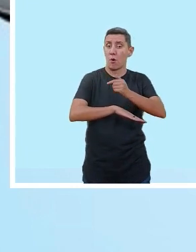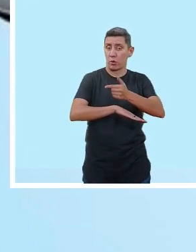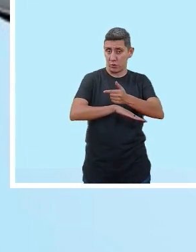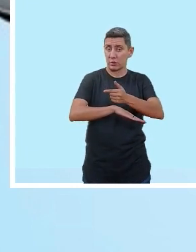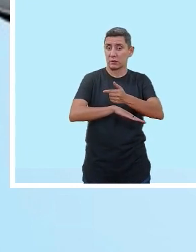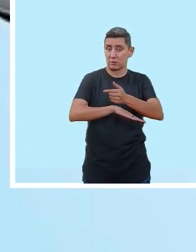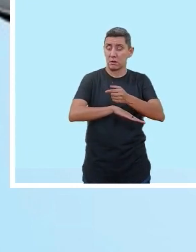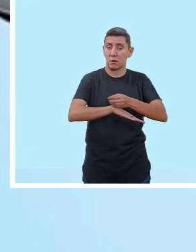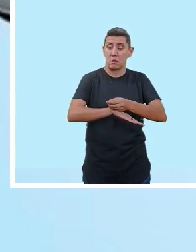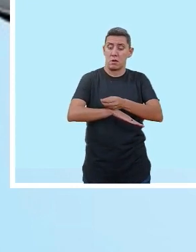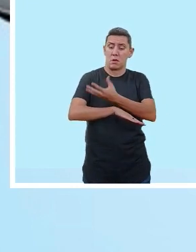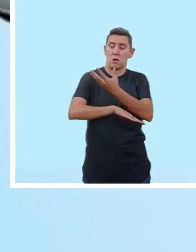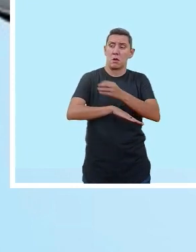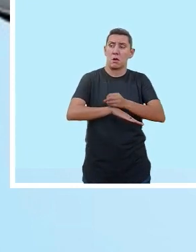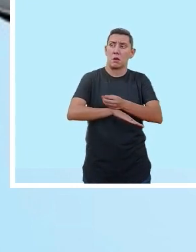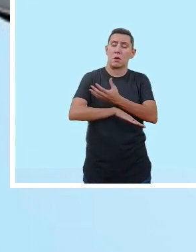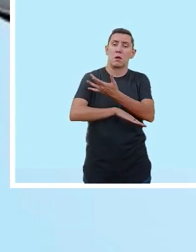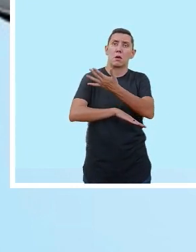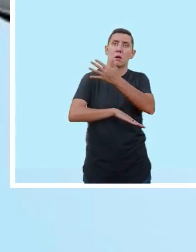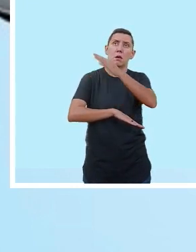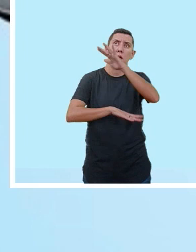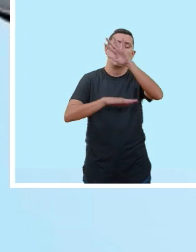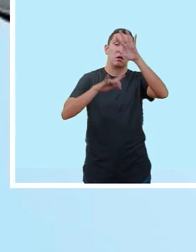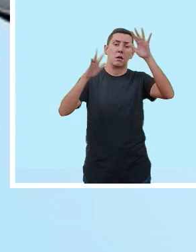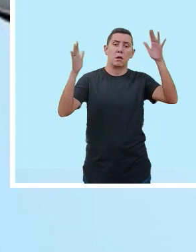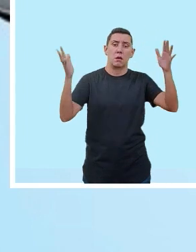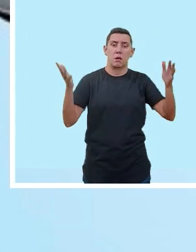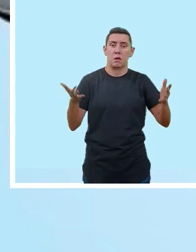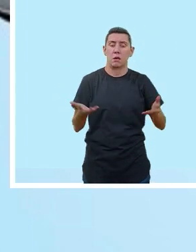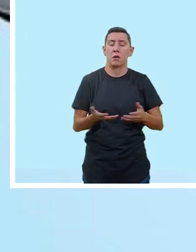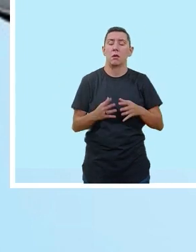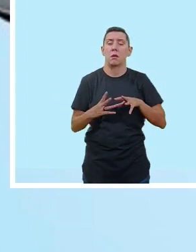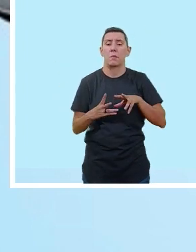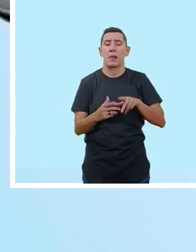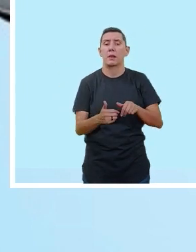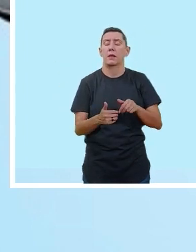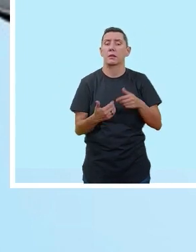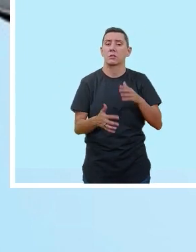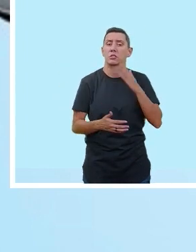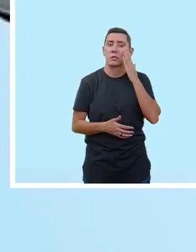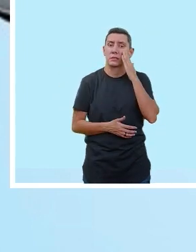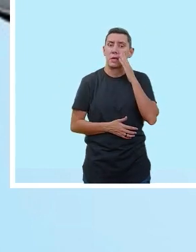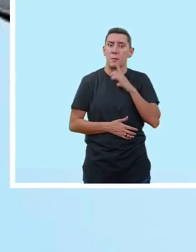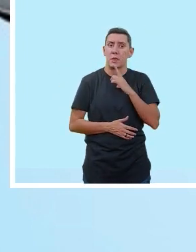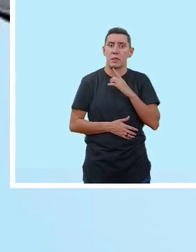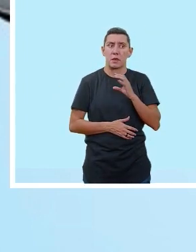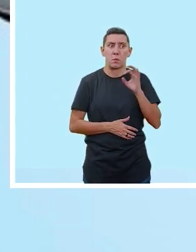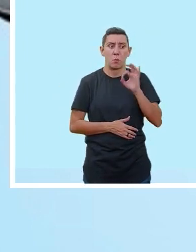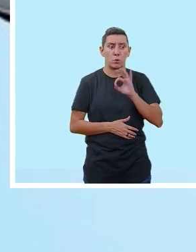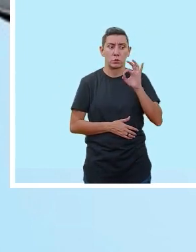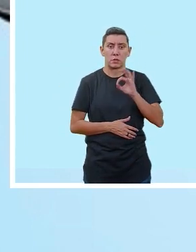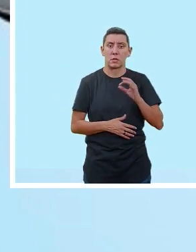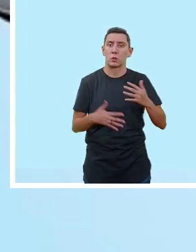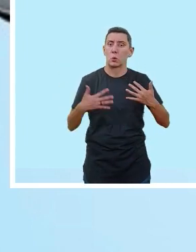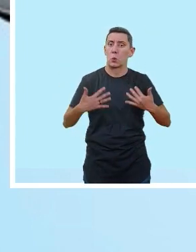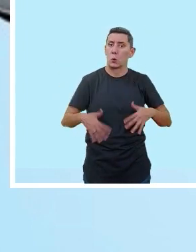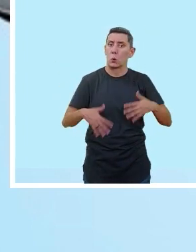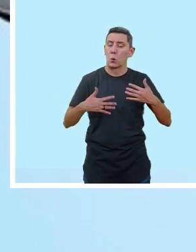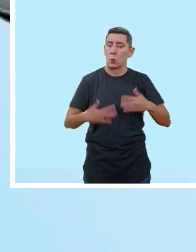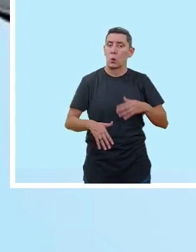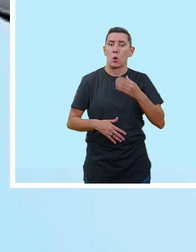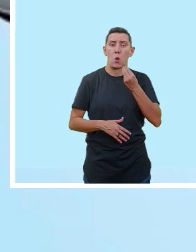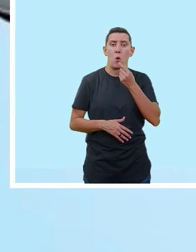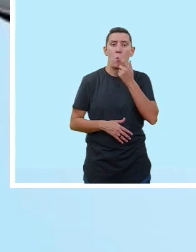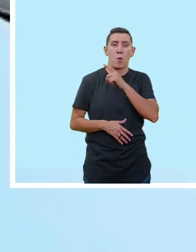são convertidos no equivalente de dióxido de carbono, e em função disso, a gente tem um equivalente aqui, como